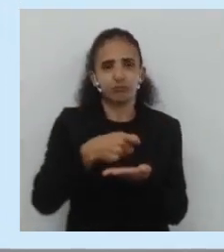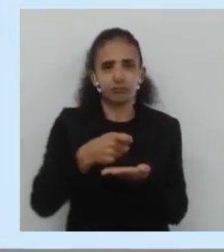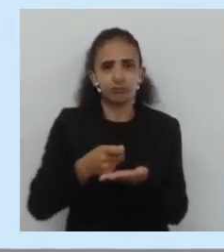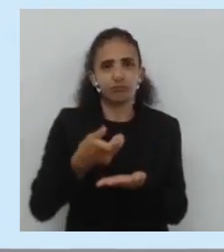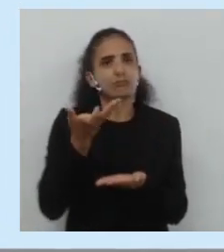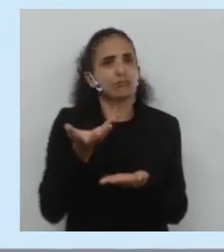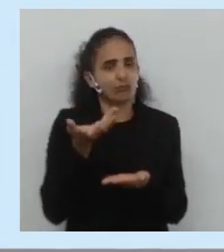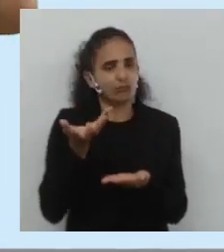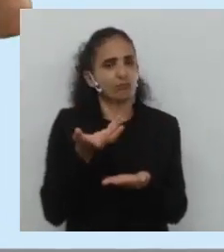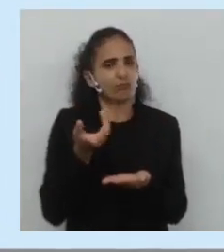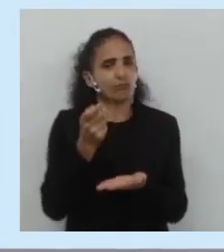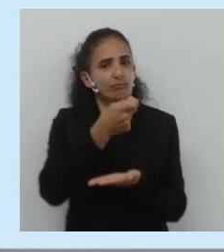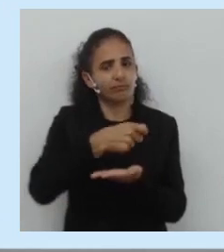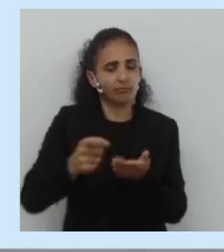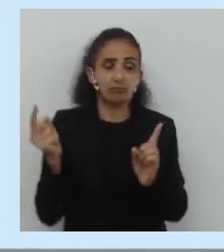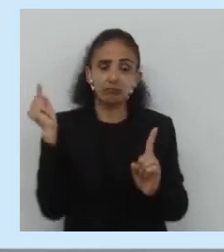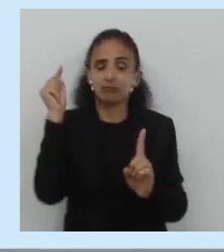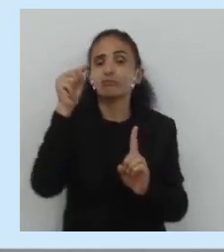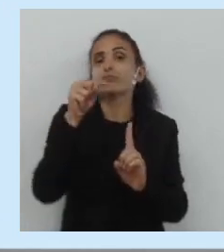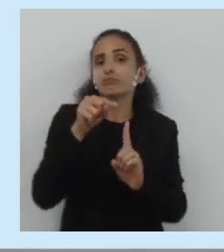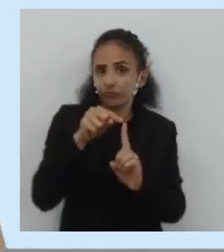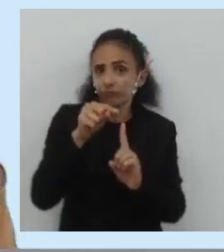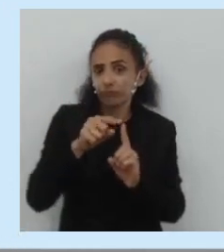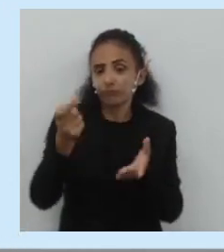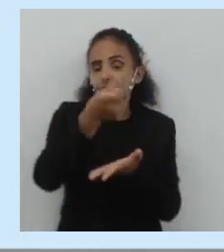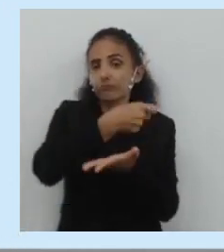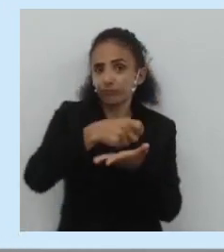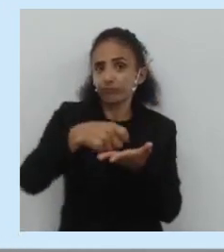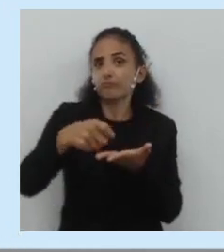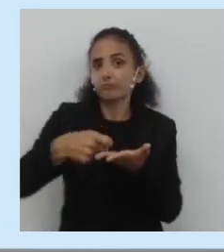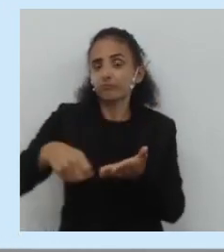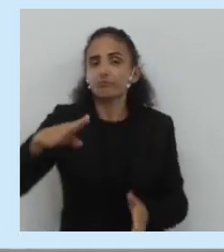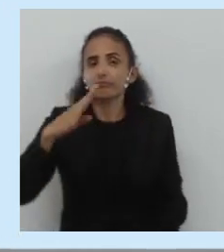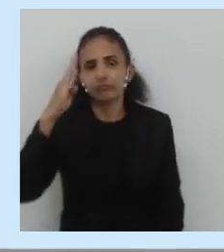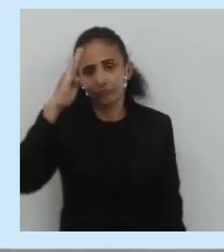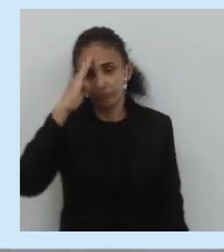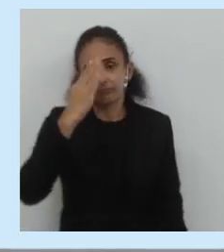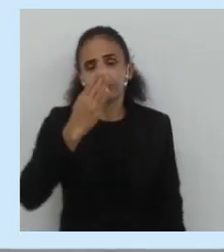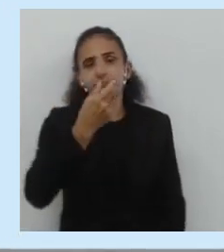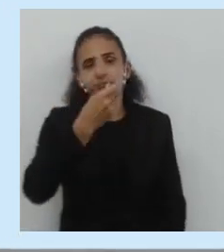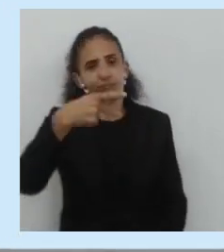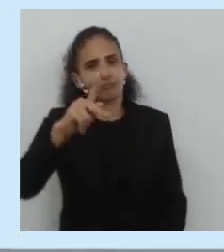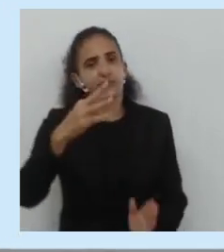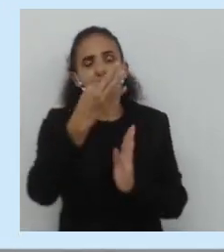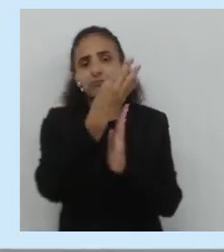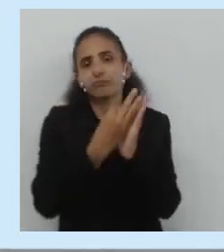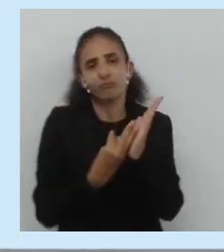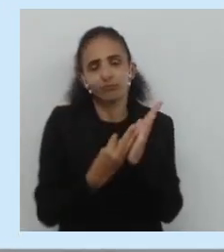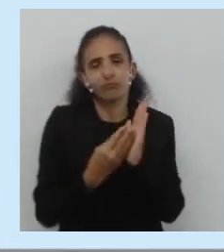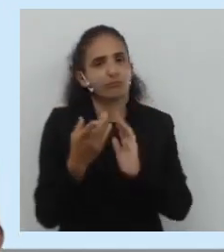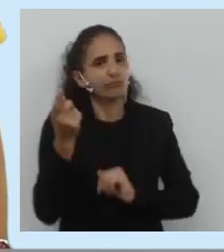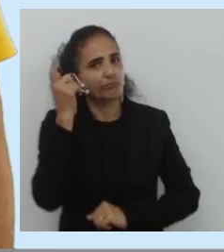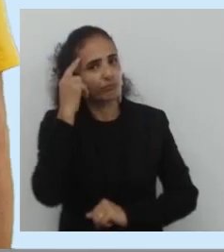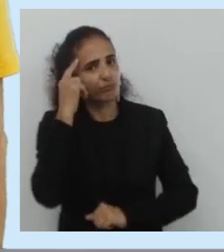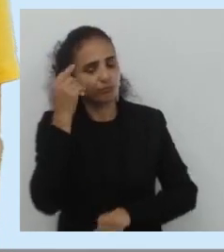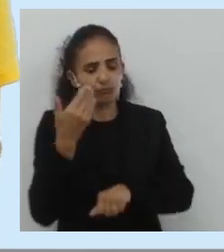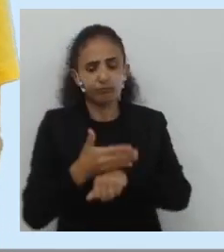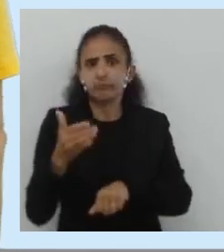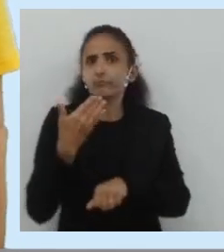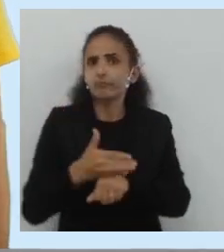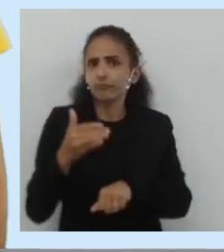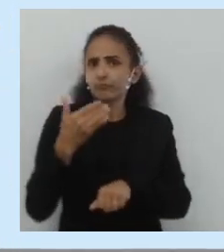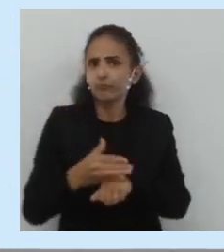exposto tem, aliás, como objetivo registrar os pontos principais. Por exemplo, é uma